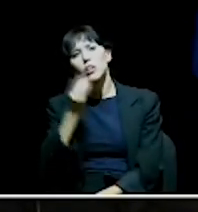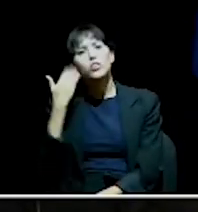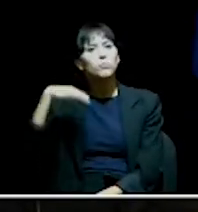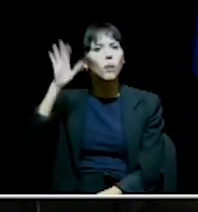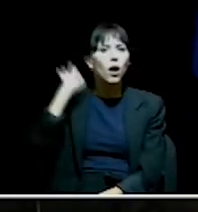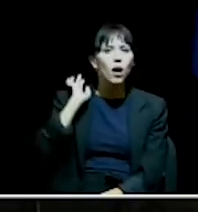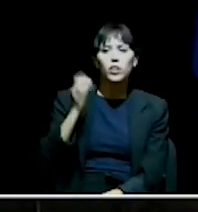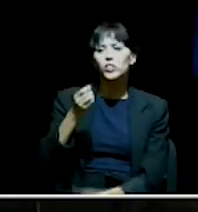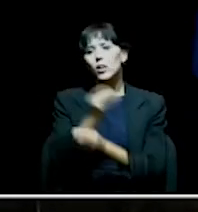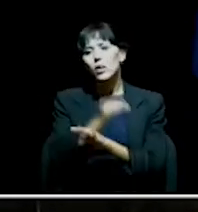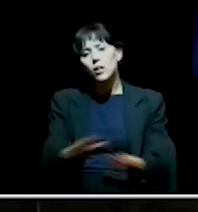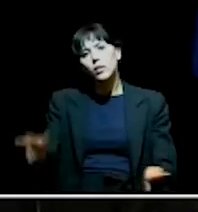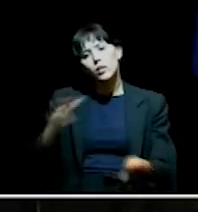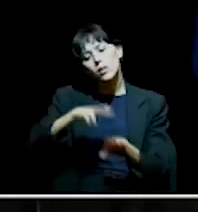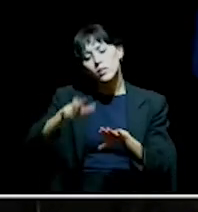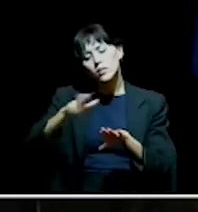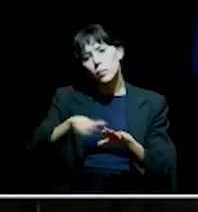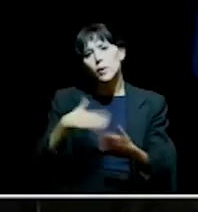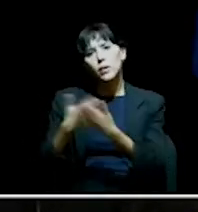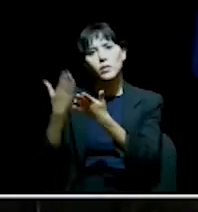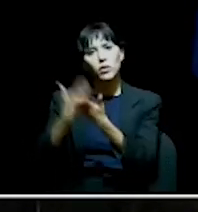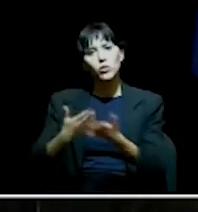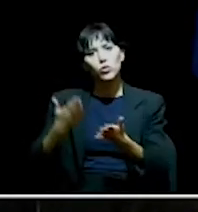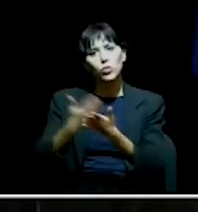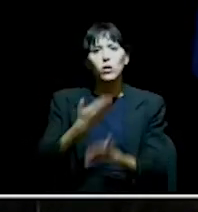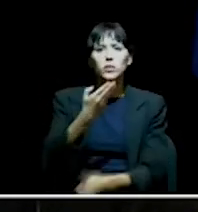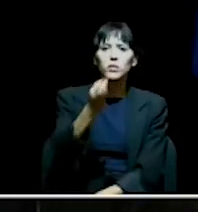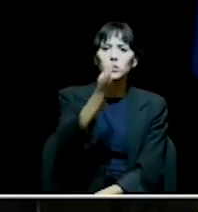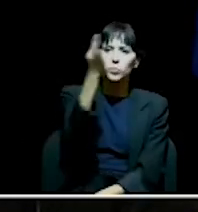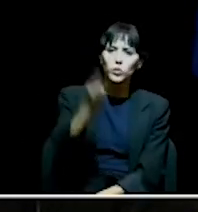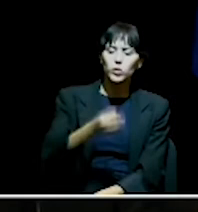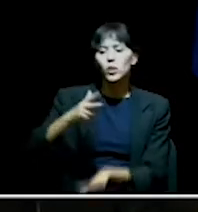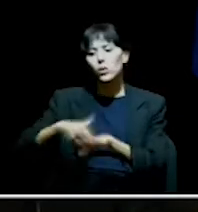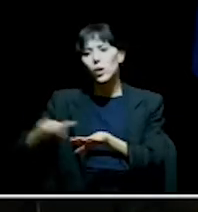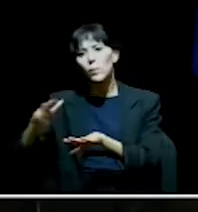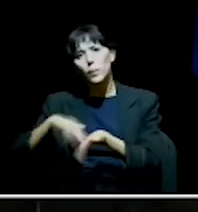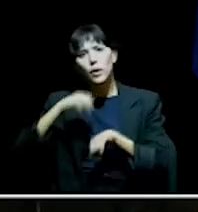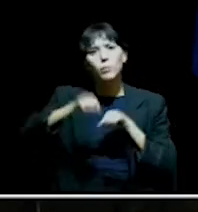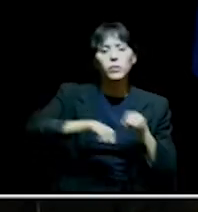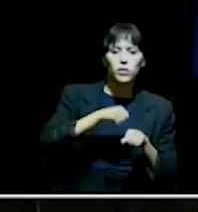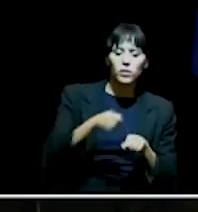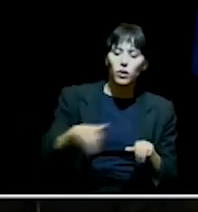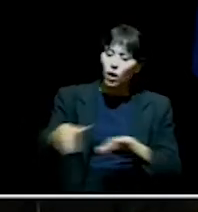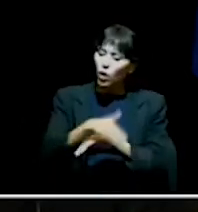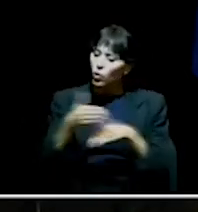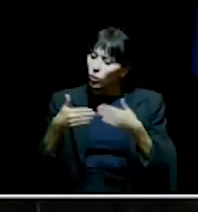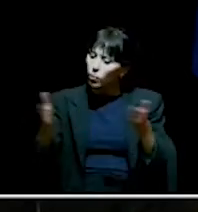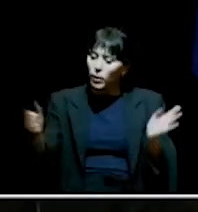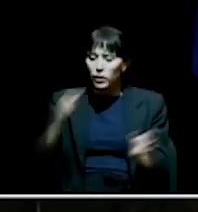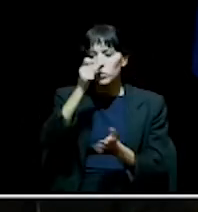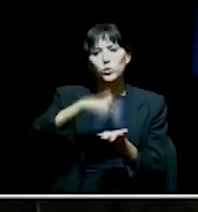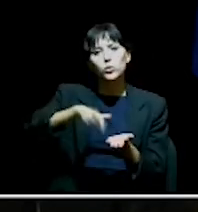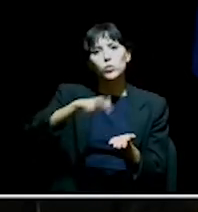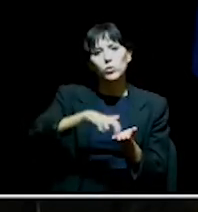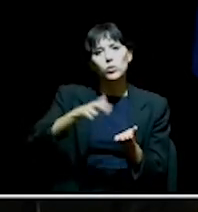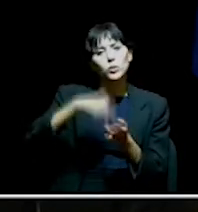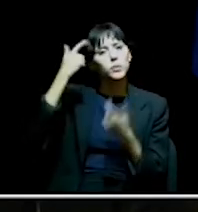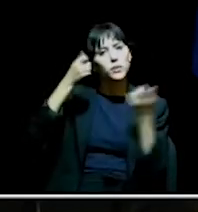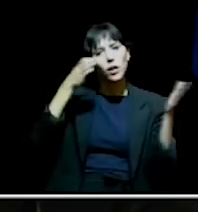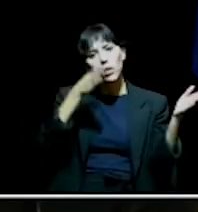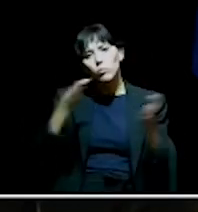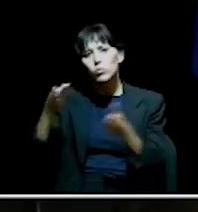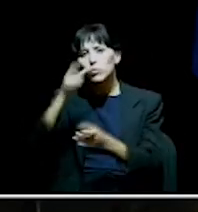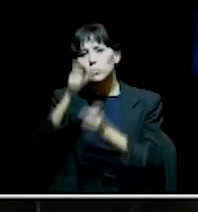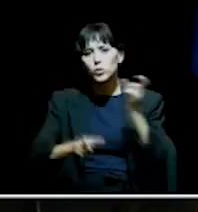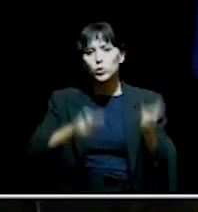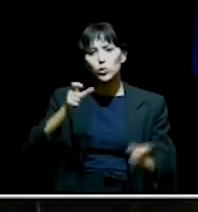escola, onde 70% das deslocações são feitas a pé ou de bicicleta, onde as ruas estão abertas às pessoas e pensadas para elas, onde